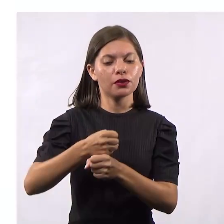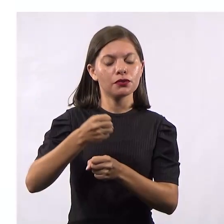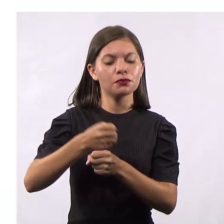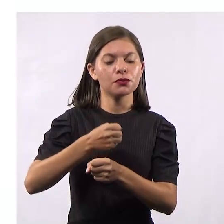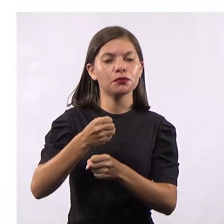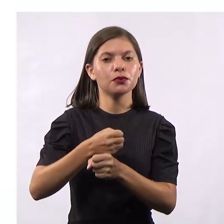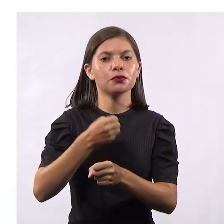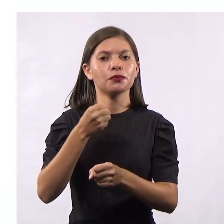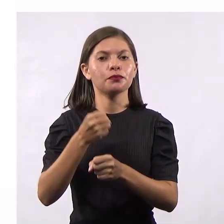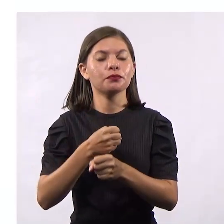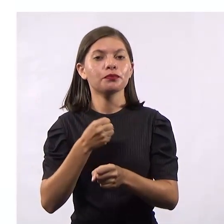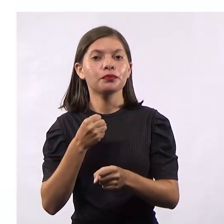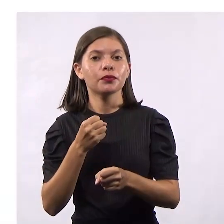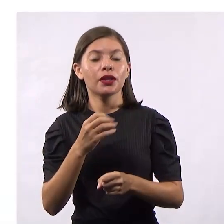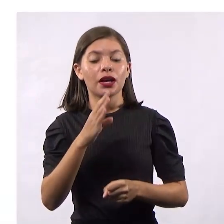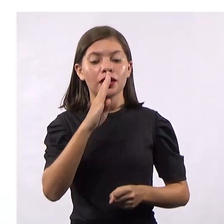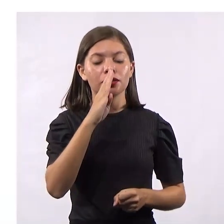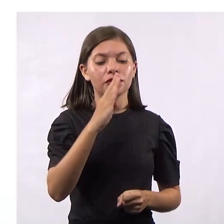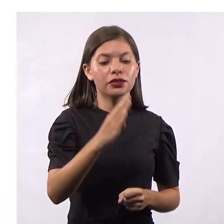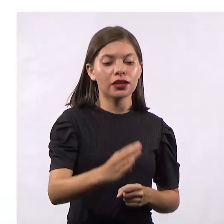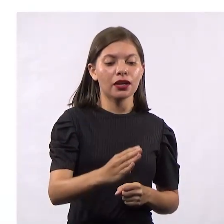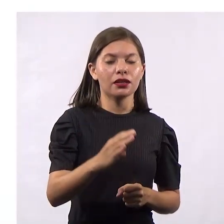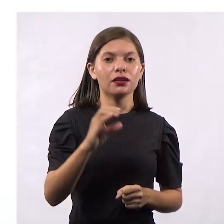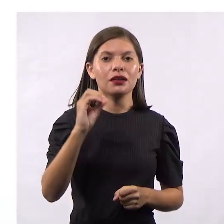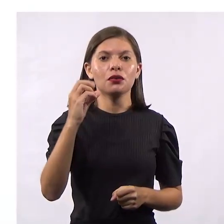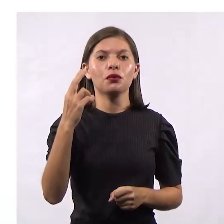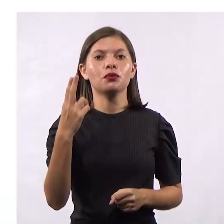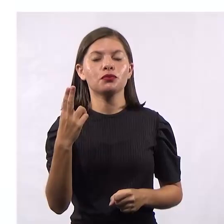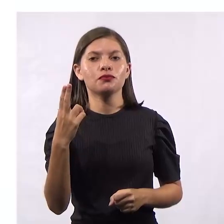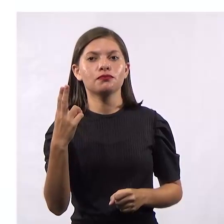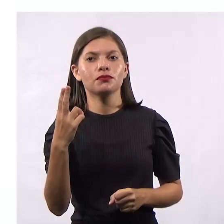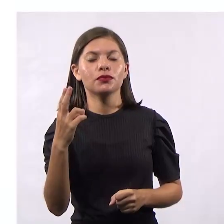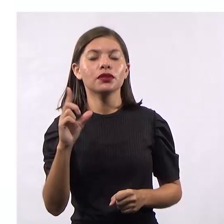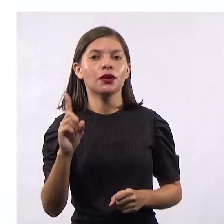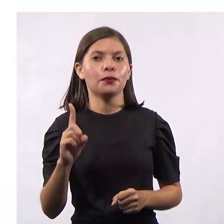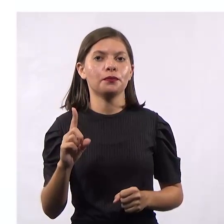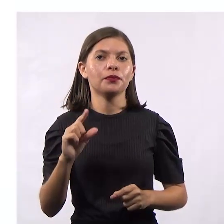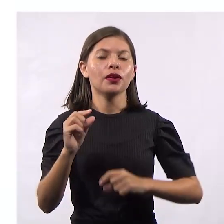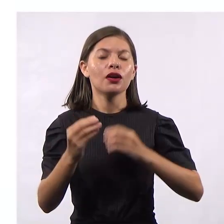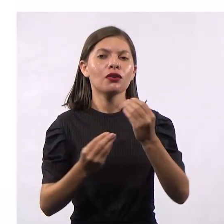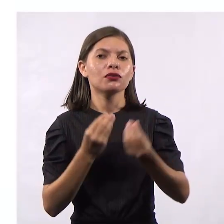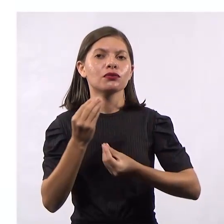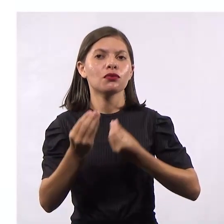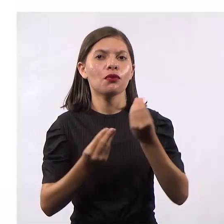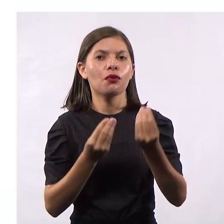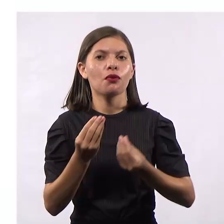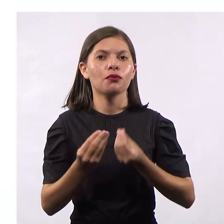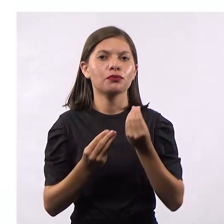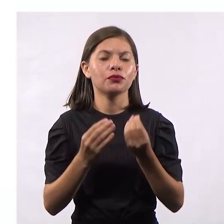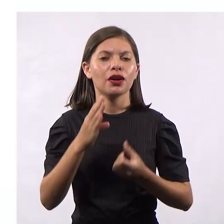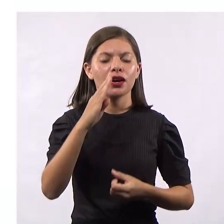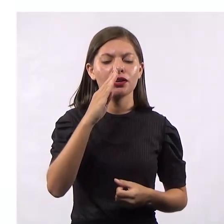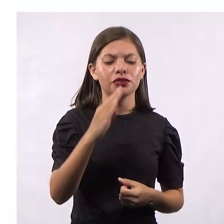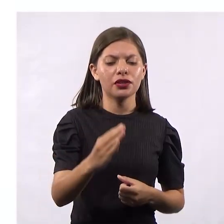prestar o serviço público de forma direta ou indiretamente. Como que ocorre essa prestação